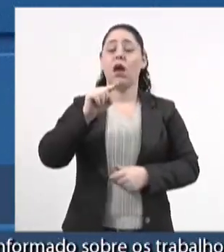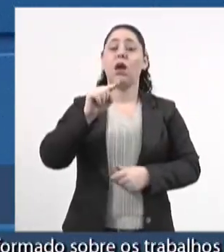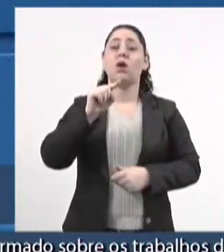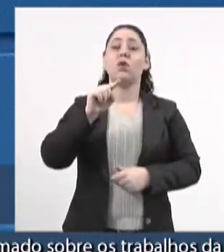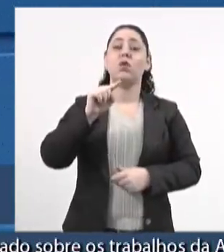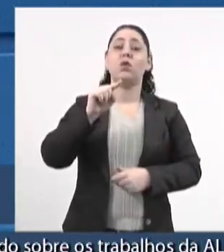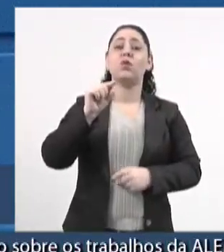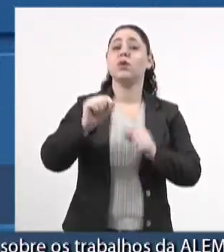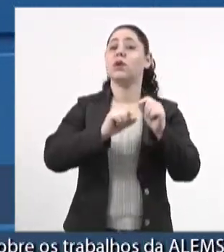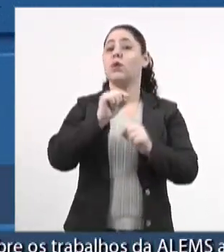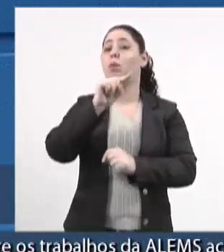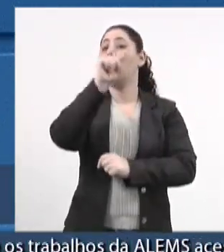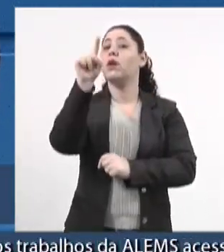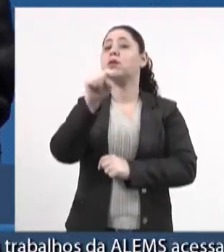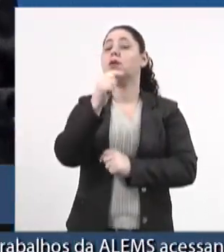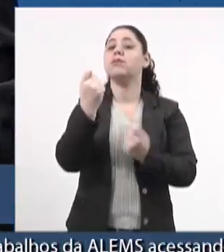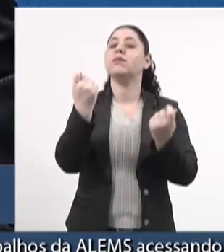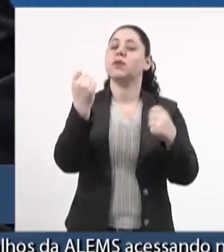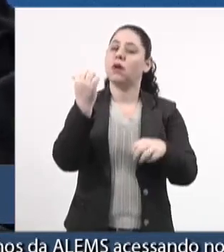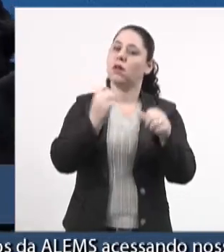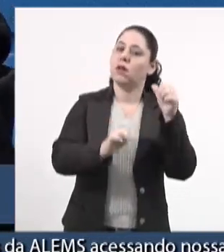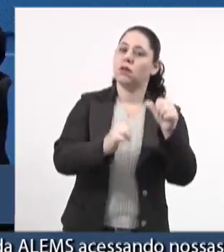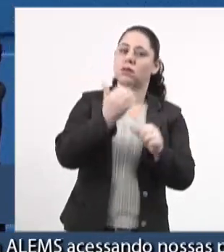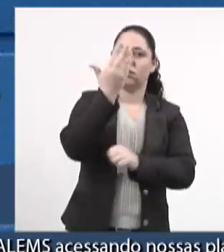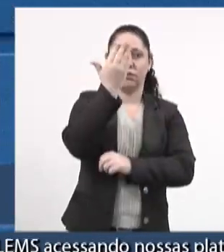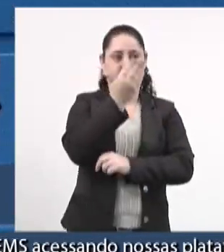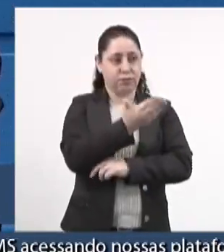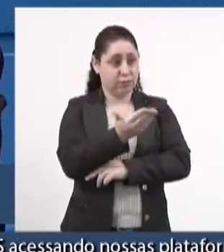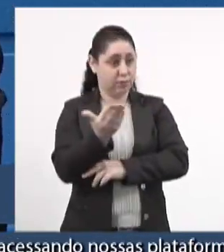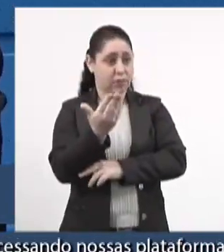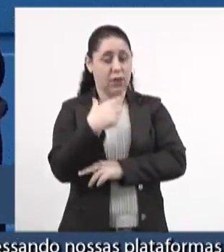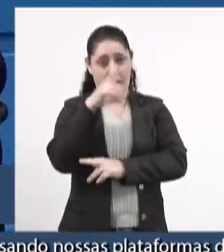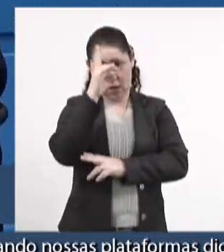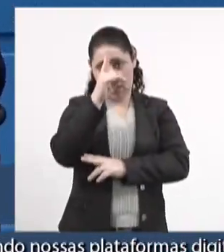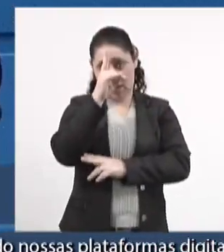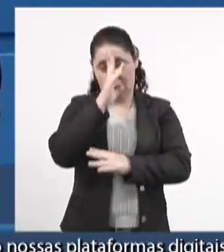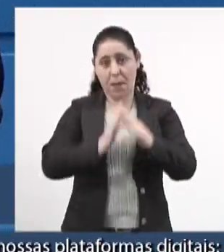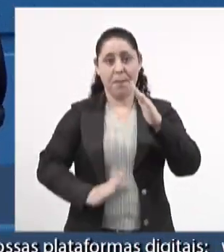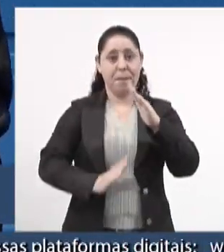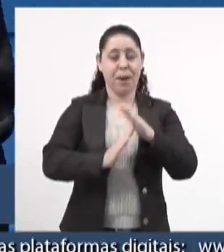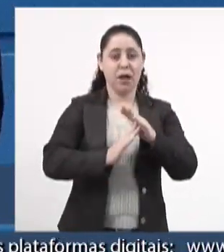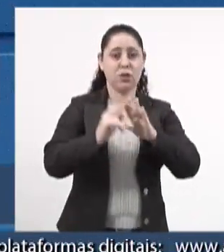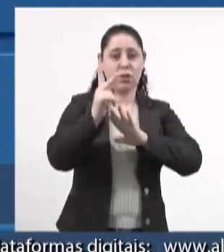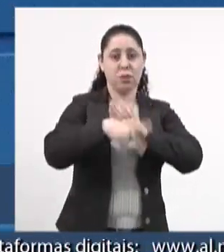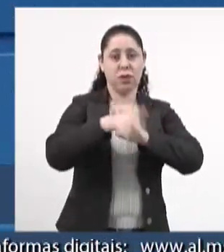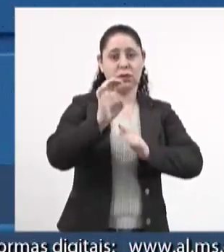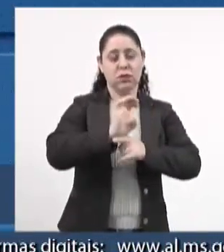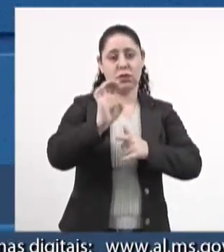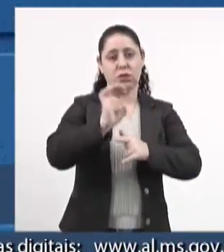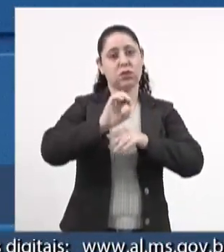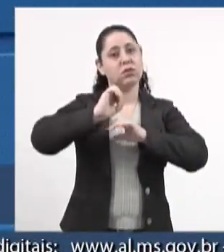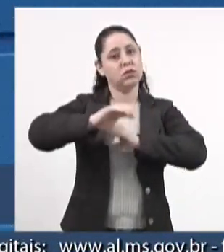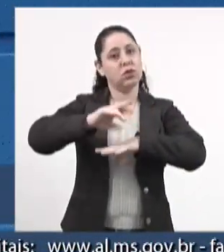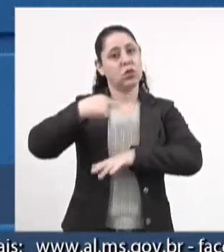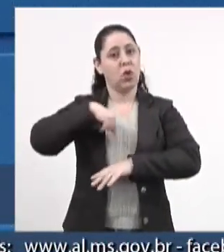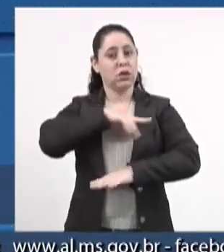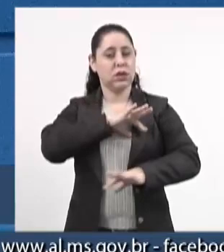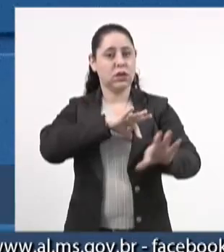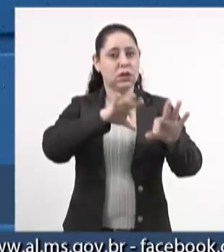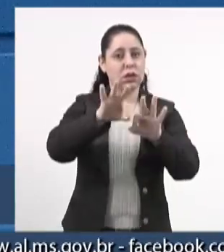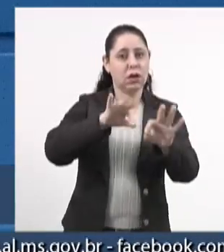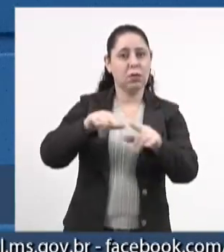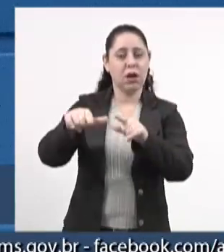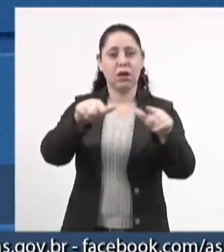questão que realmente a gente tem que analisar. E Vossa Excelência lembra, uma das metas do Plano Estadual de Educação que nós trabalhamos, tinha